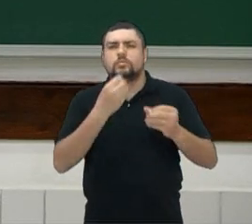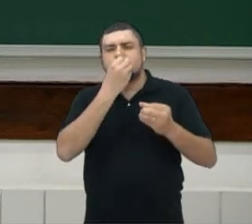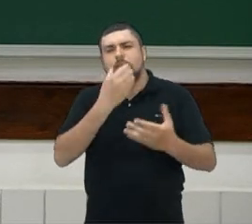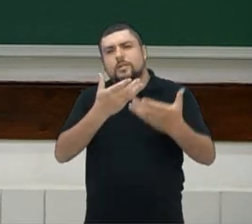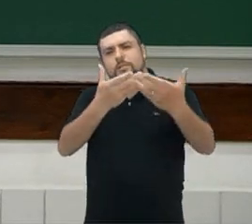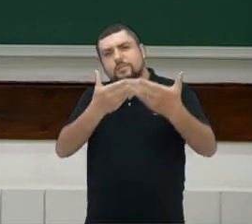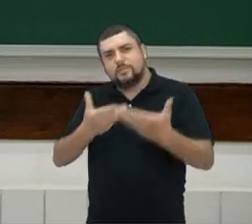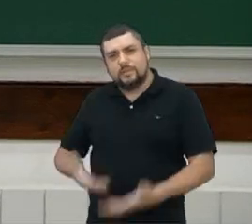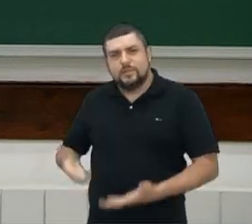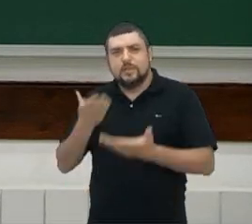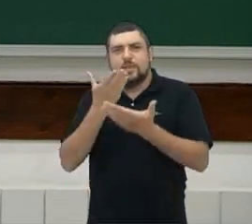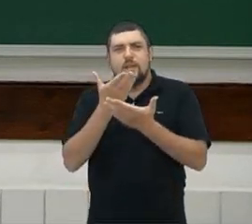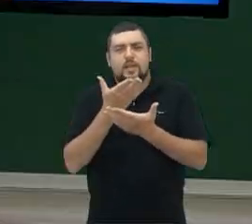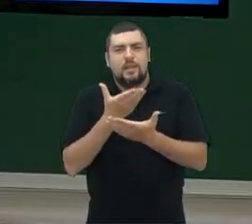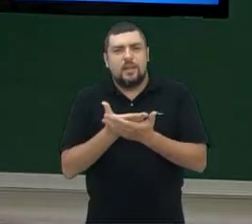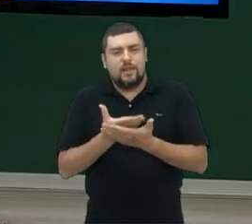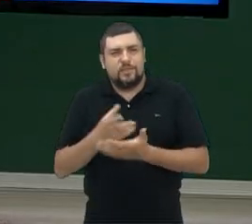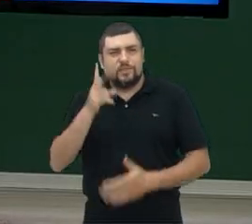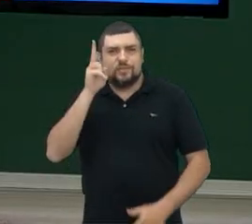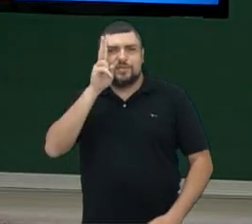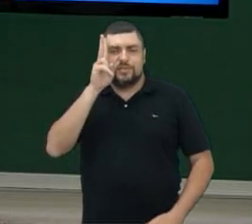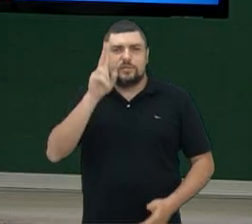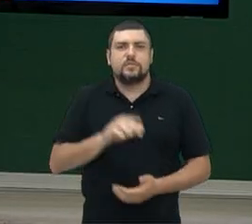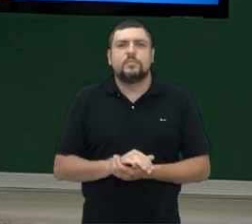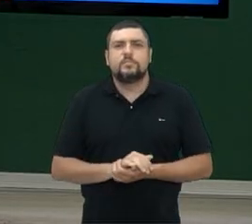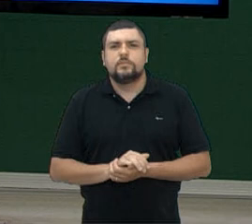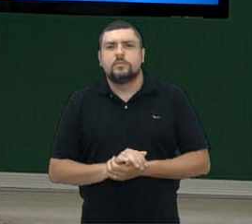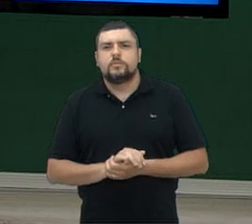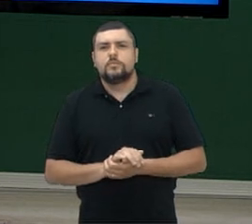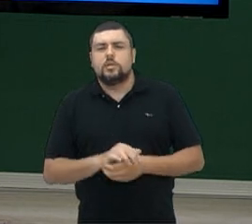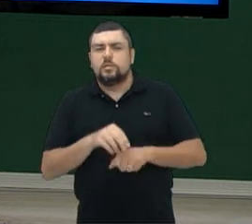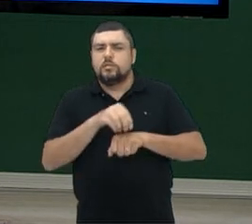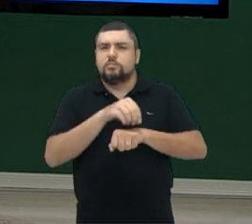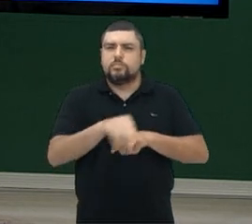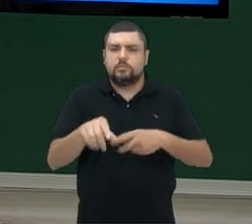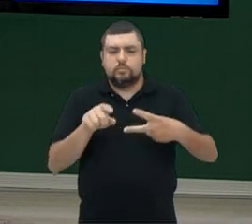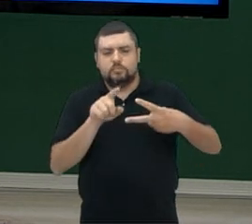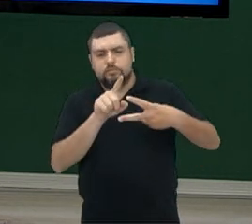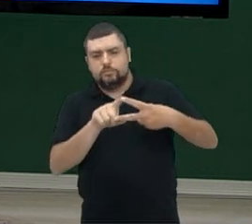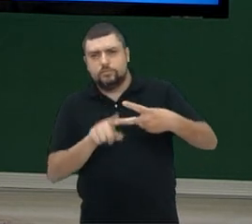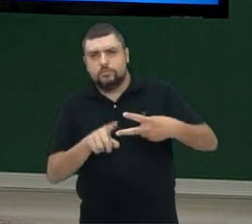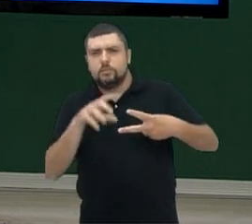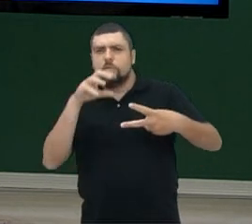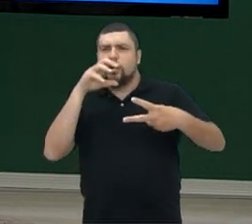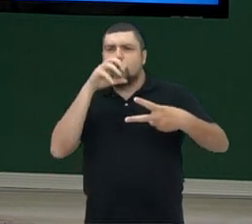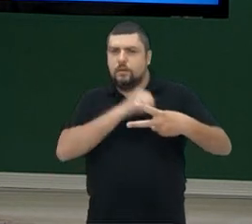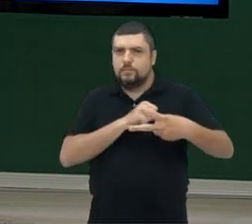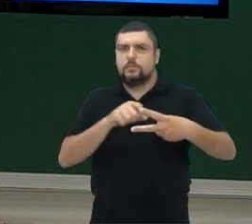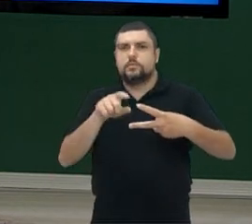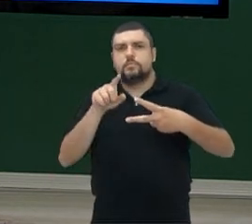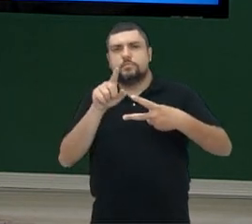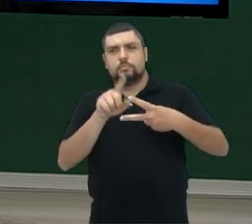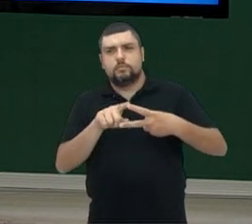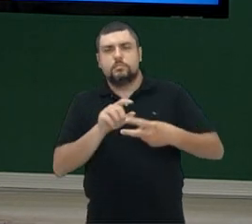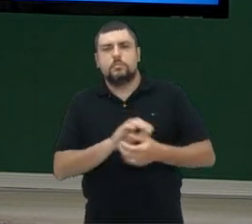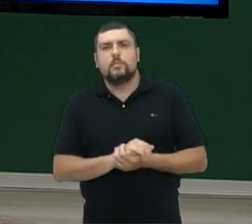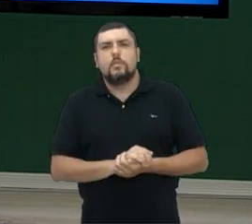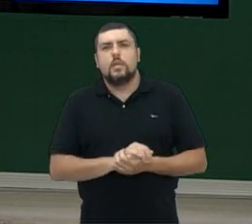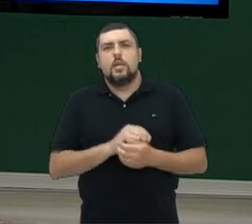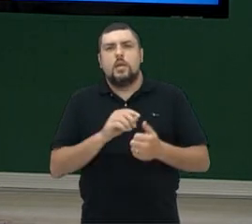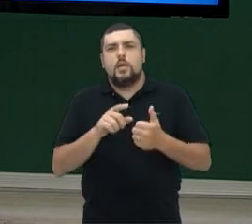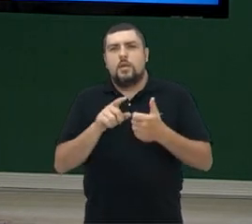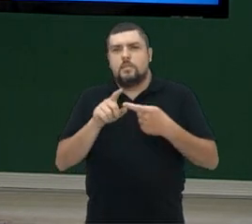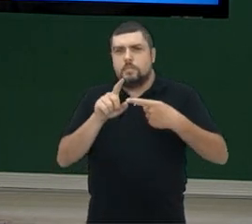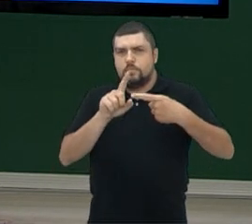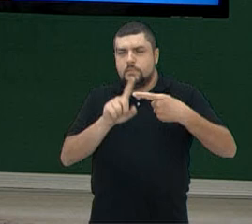uma aula de História. E eu tenho dois recados aqui rapidinho, muito importante para todos vocês. Primeiro, antes nós tínhamos aquele link